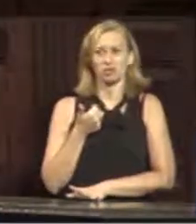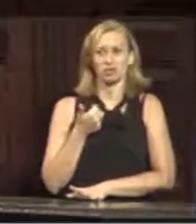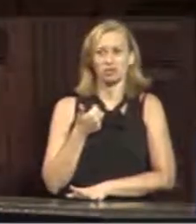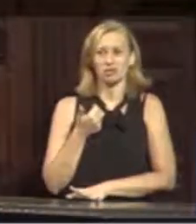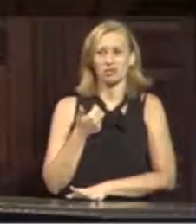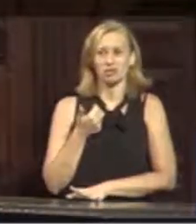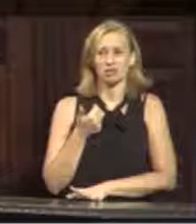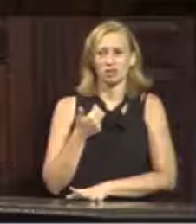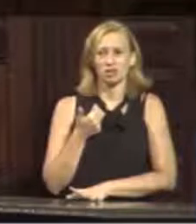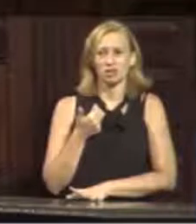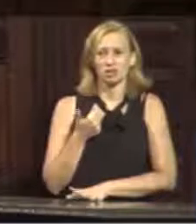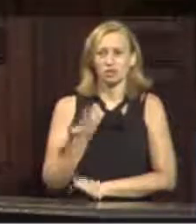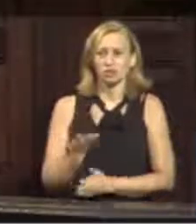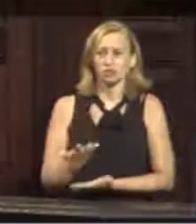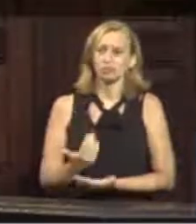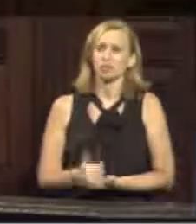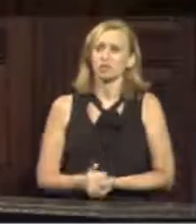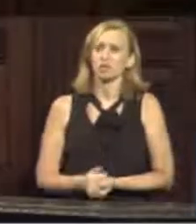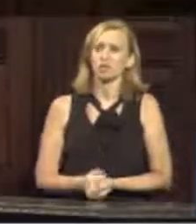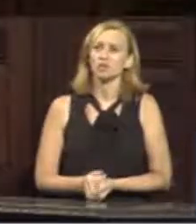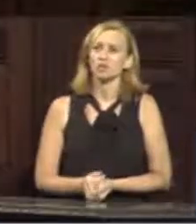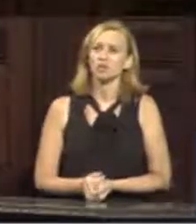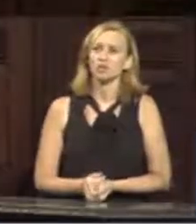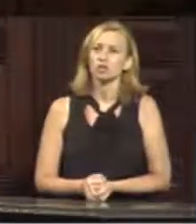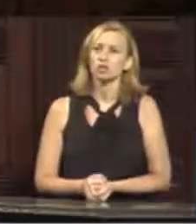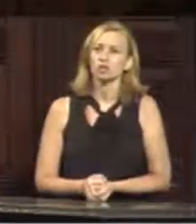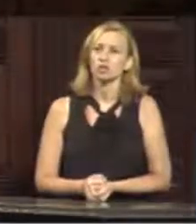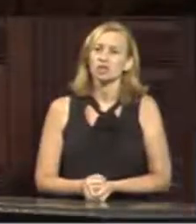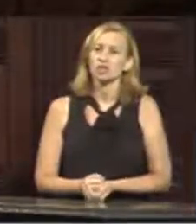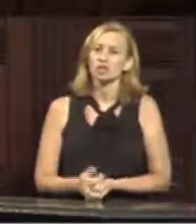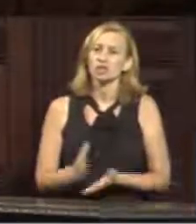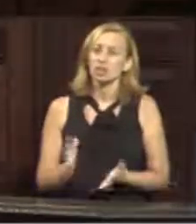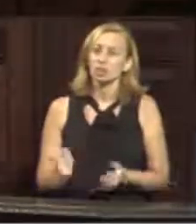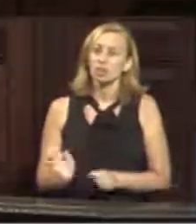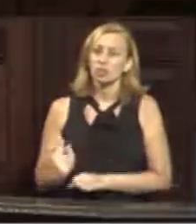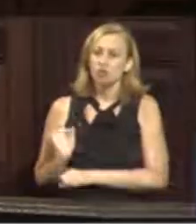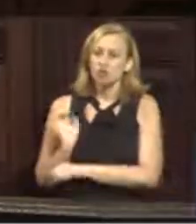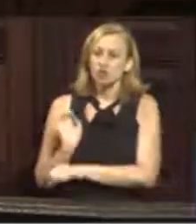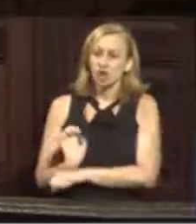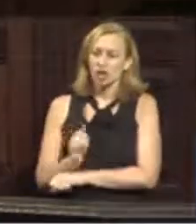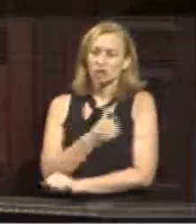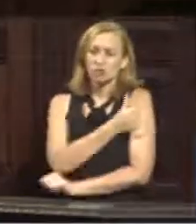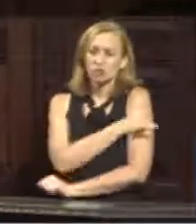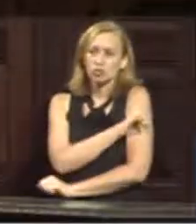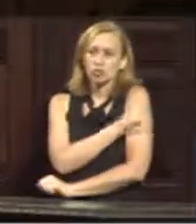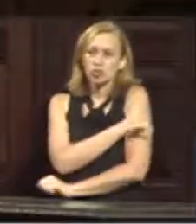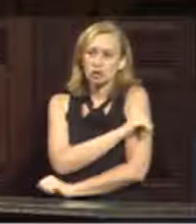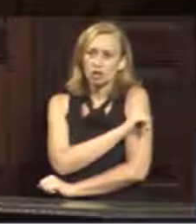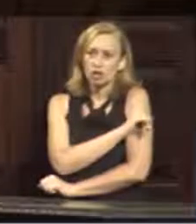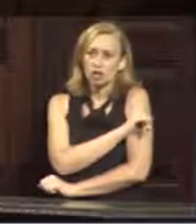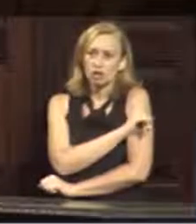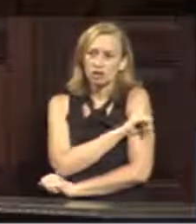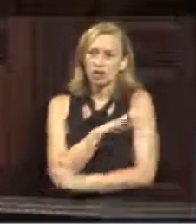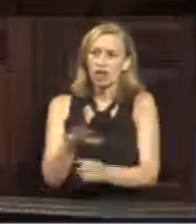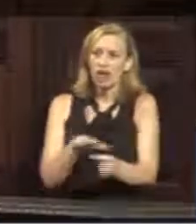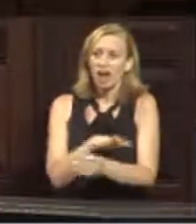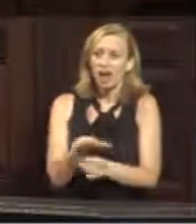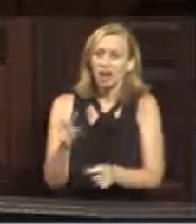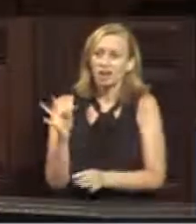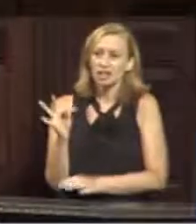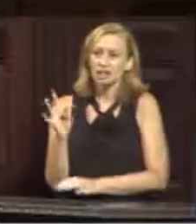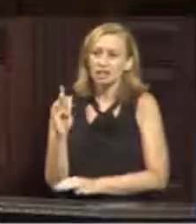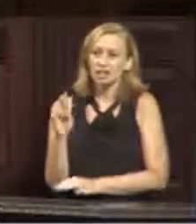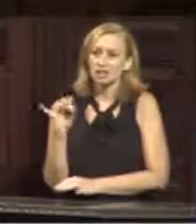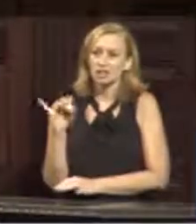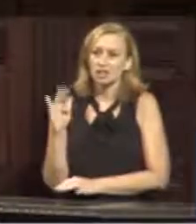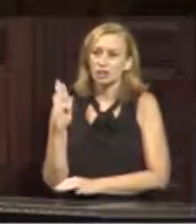que compensação tem o Estado do Rio de Janeiro na área tributária para